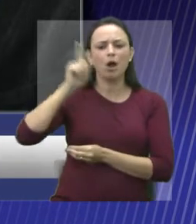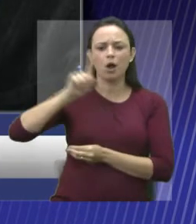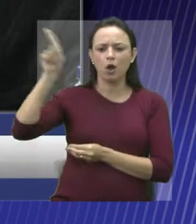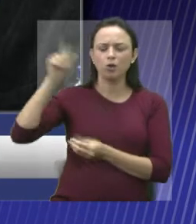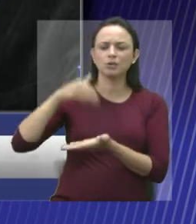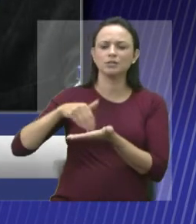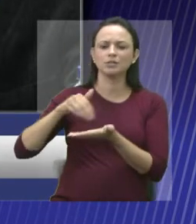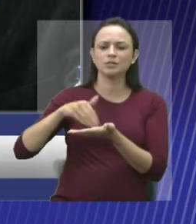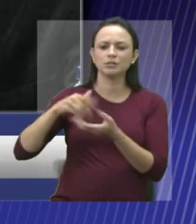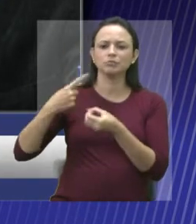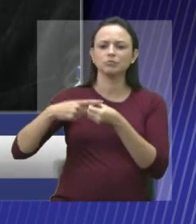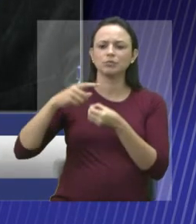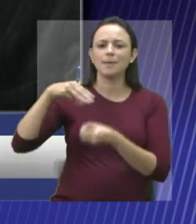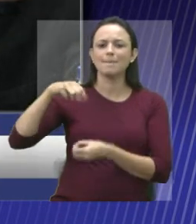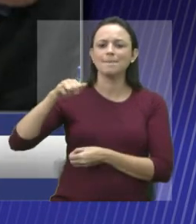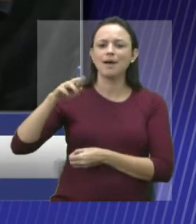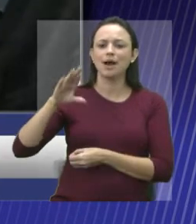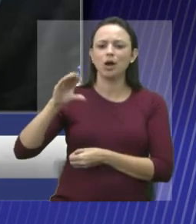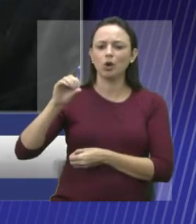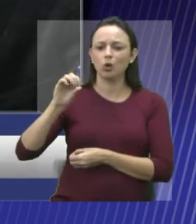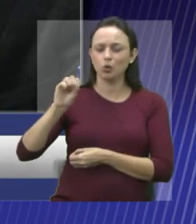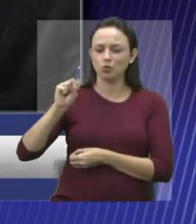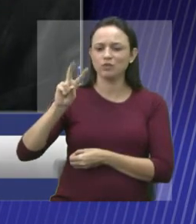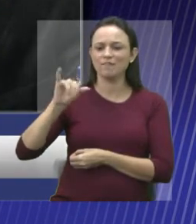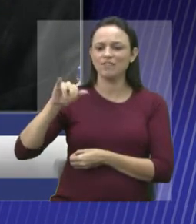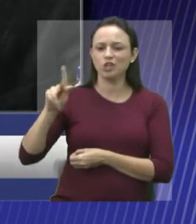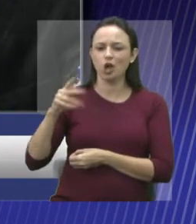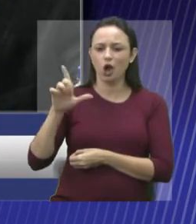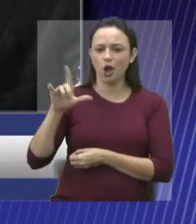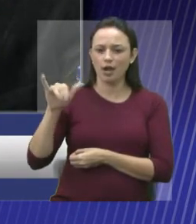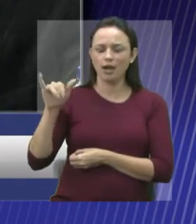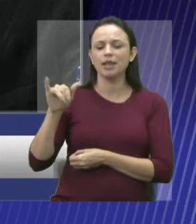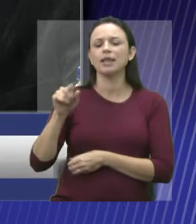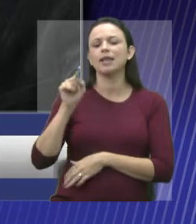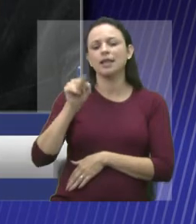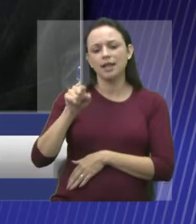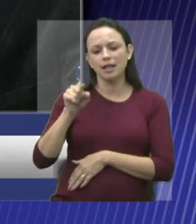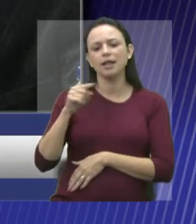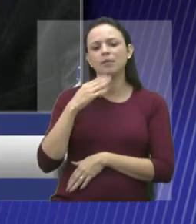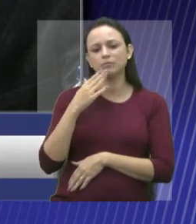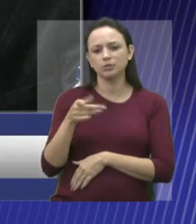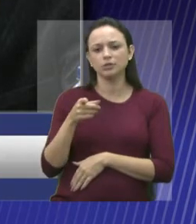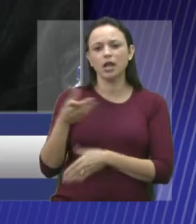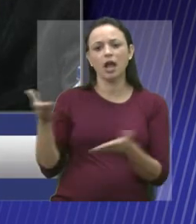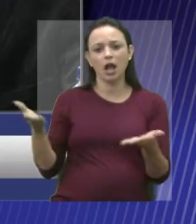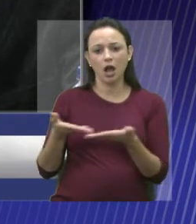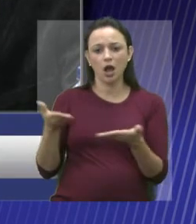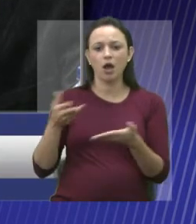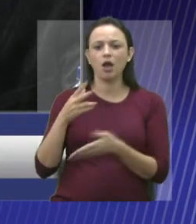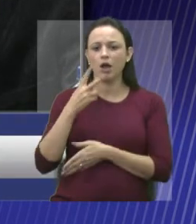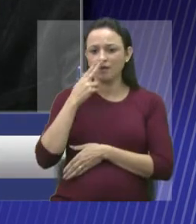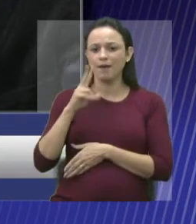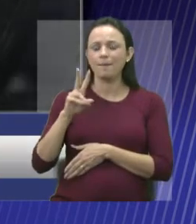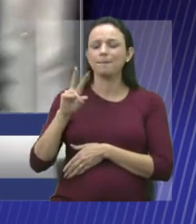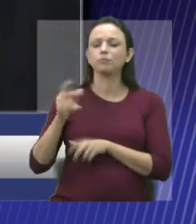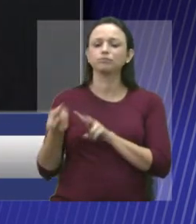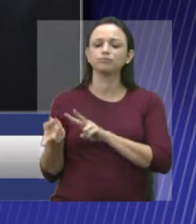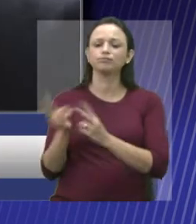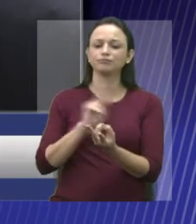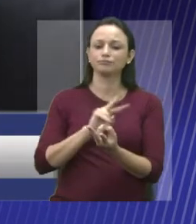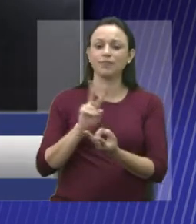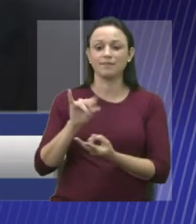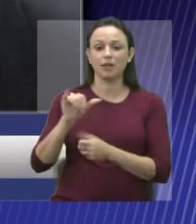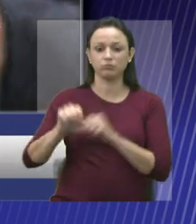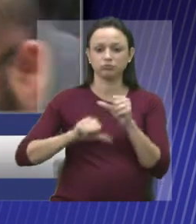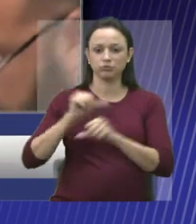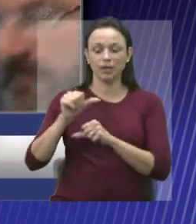secretário do interior, Marcos Vignoli, e um deles foi esse daí. Agora está para mudar a concessão e eles vão tentarem,